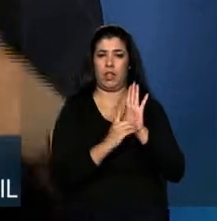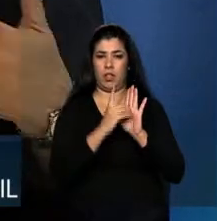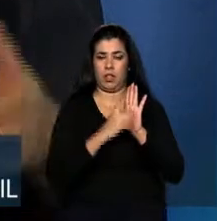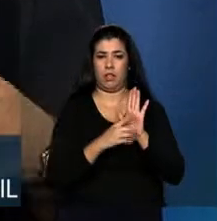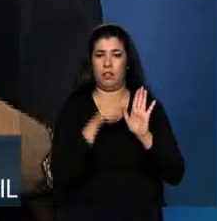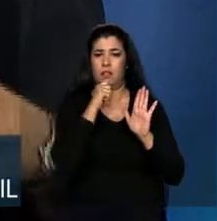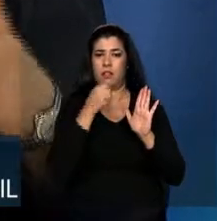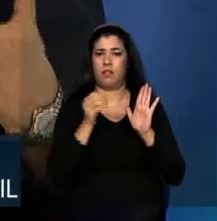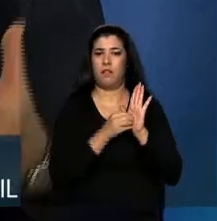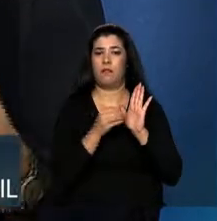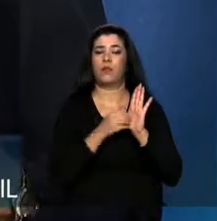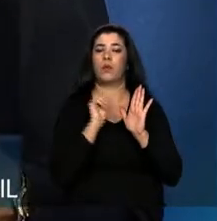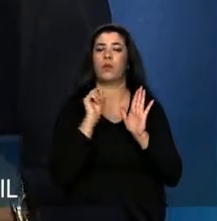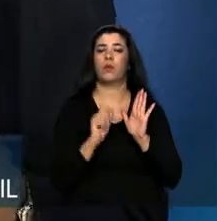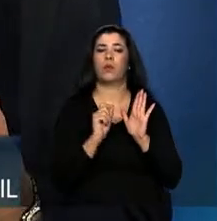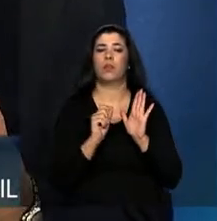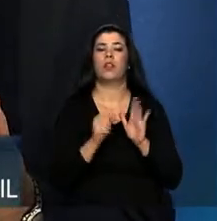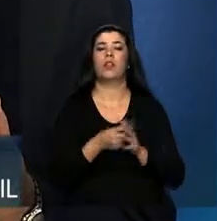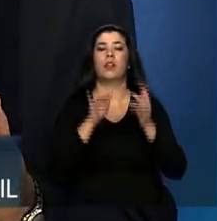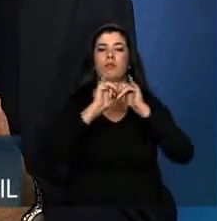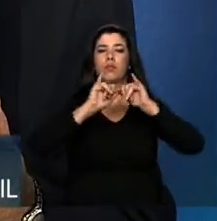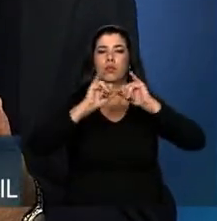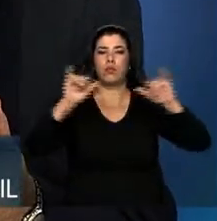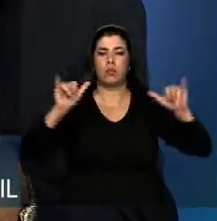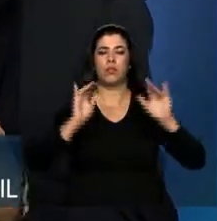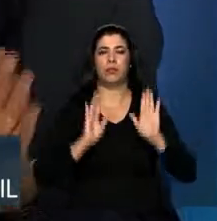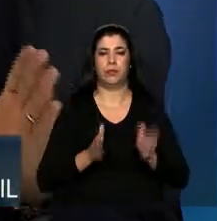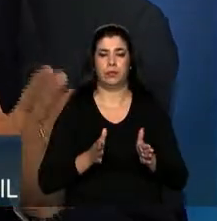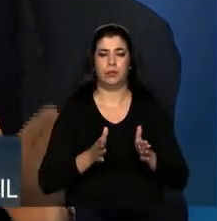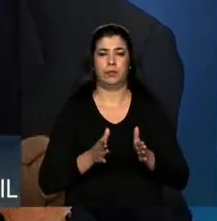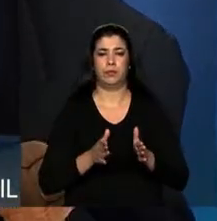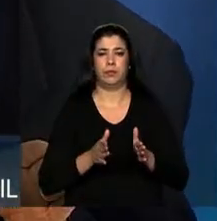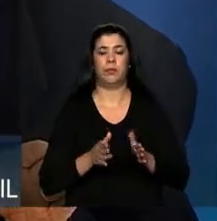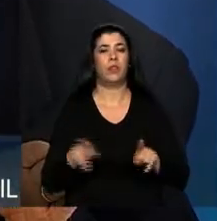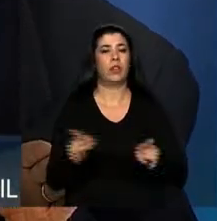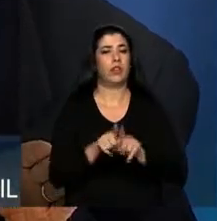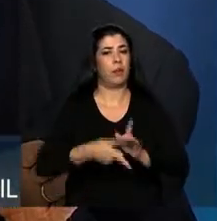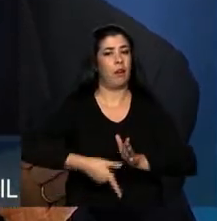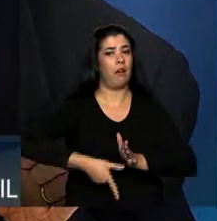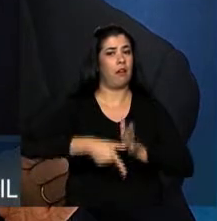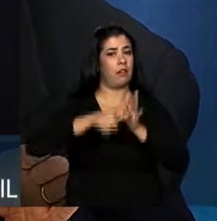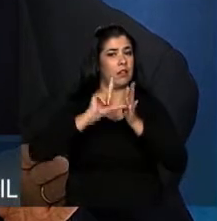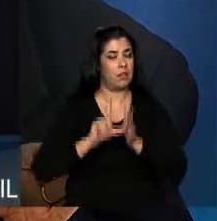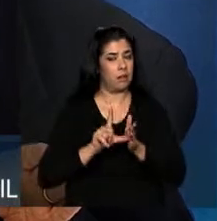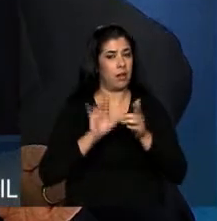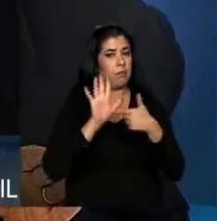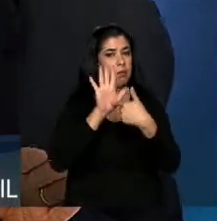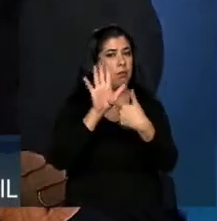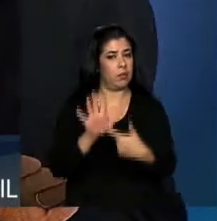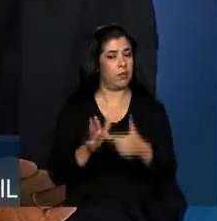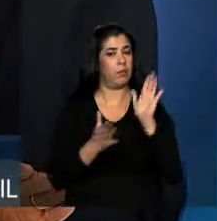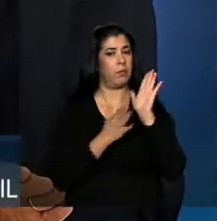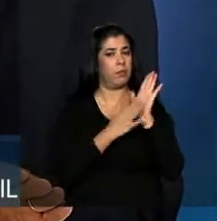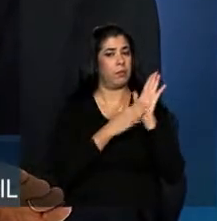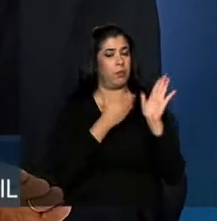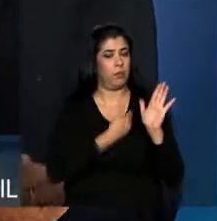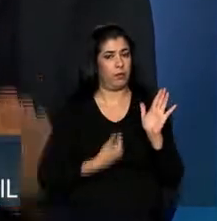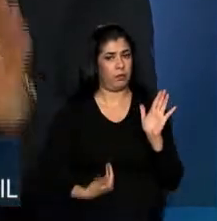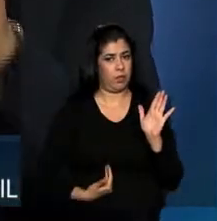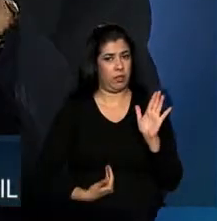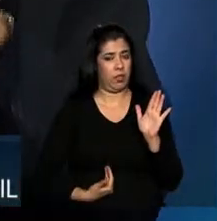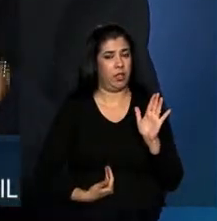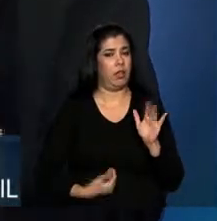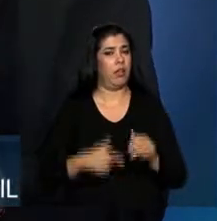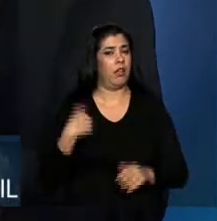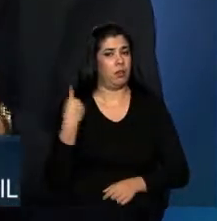está faltando agora o lançamento desse programa. E já adiantamos ao governo a nossa posição